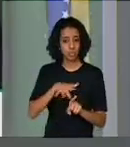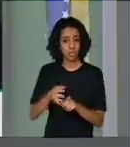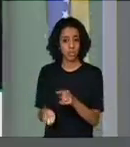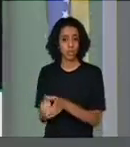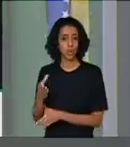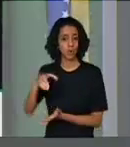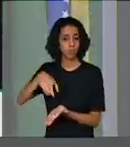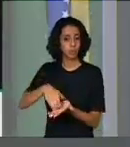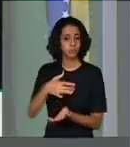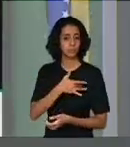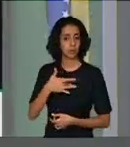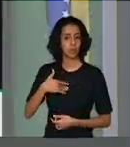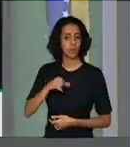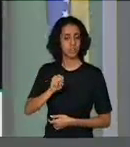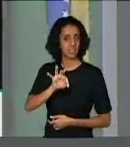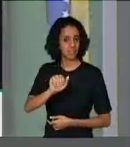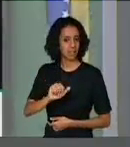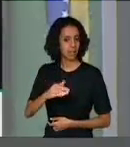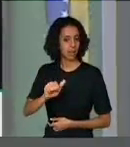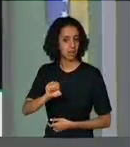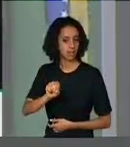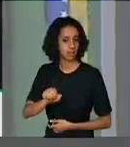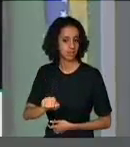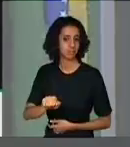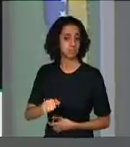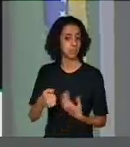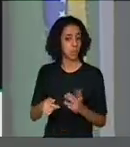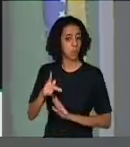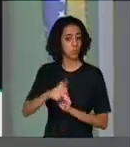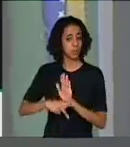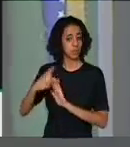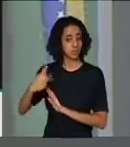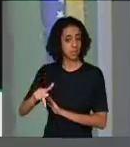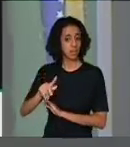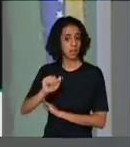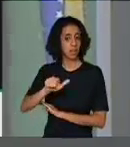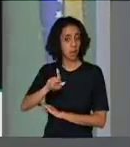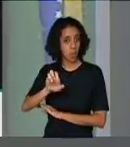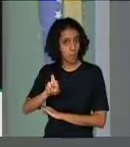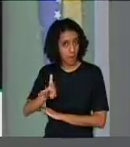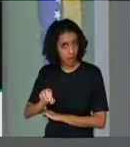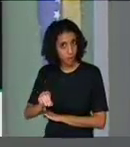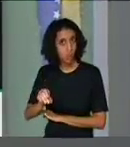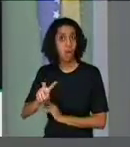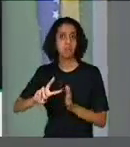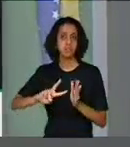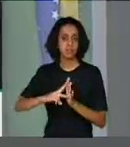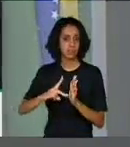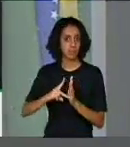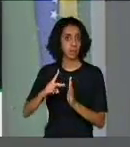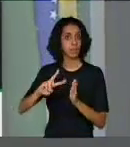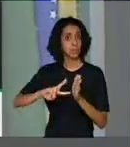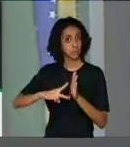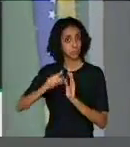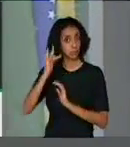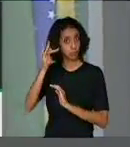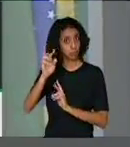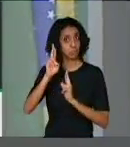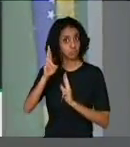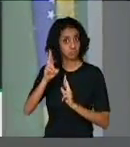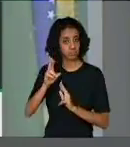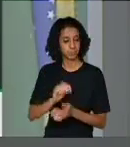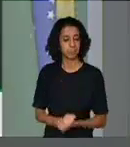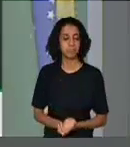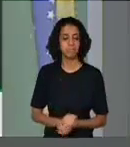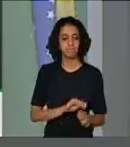que centenárias e o projeto Roberto Freire é da maior indicação para o futuro delas e do nosso país. Senhor